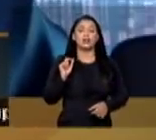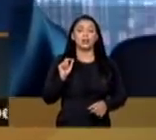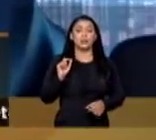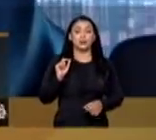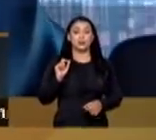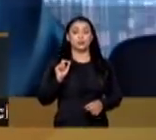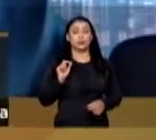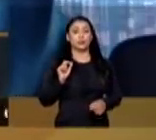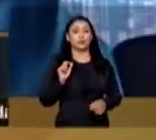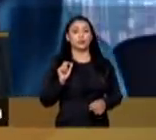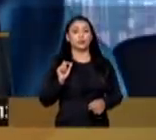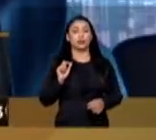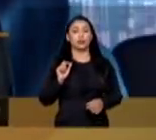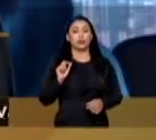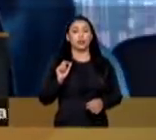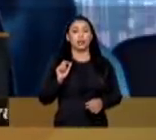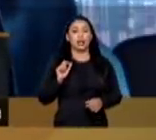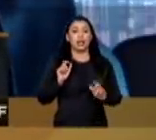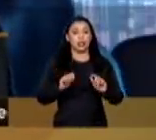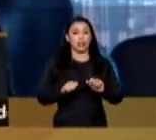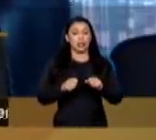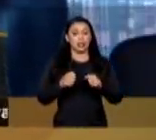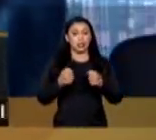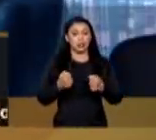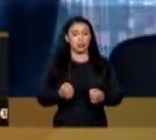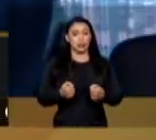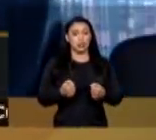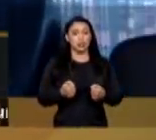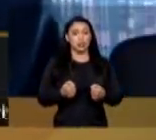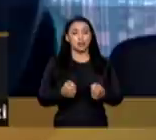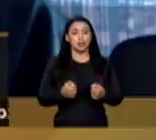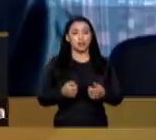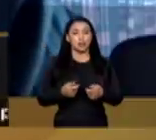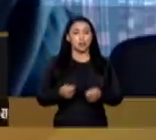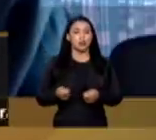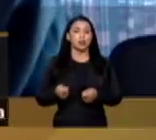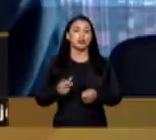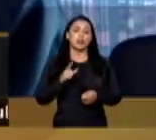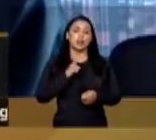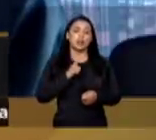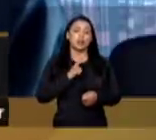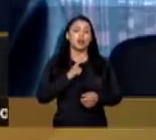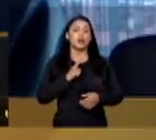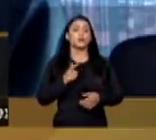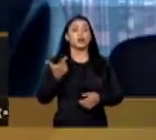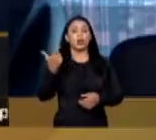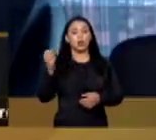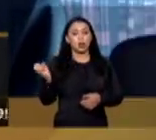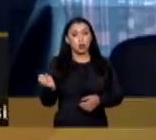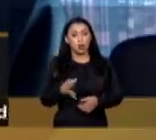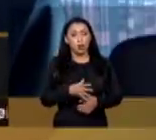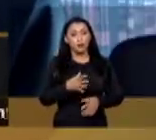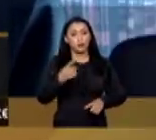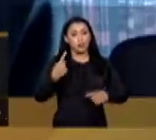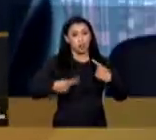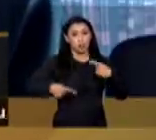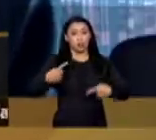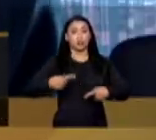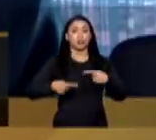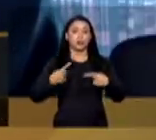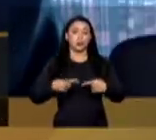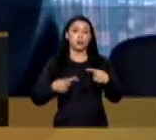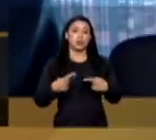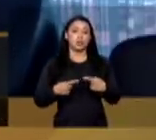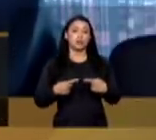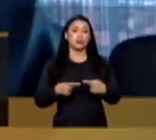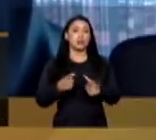situação em que o recurso da defesa estaria gerando uma rediscussão sobre a suspeição, o que, data